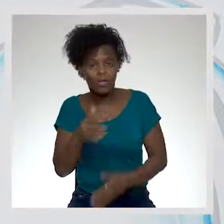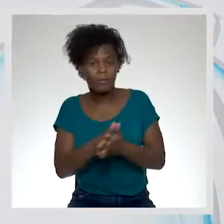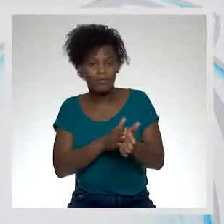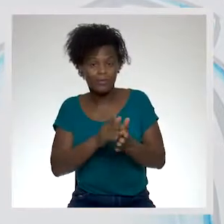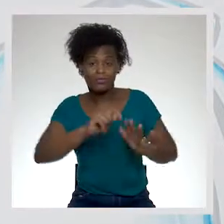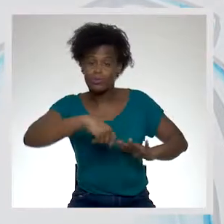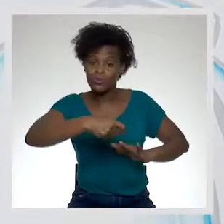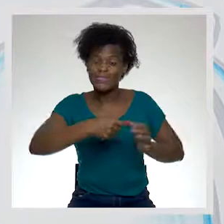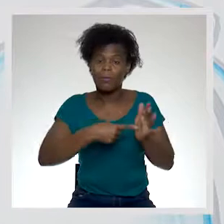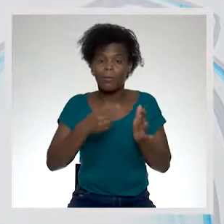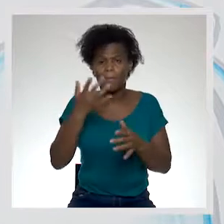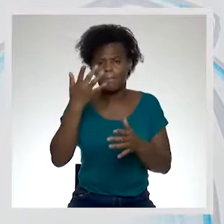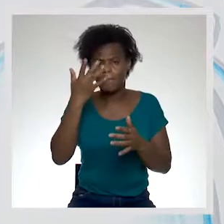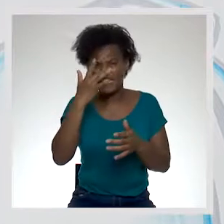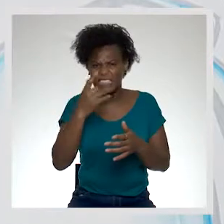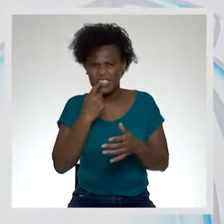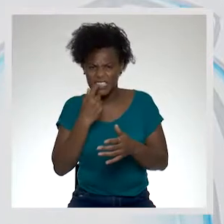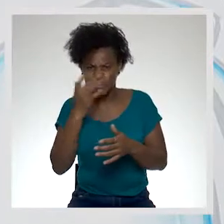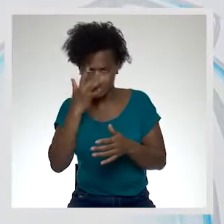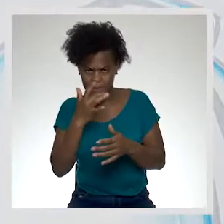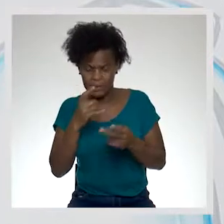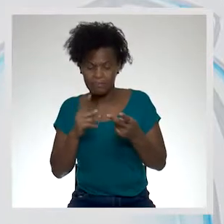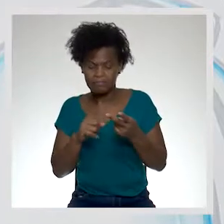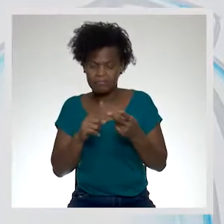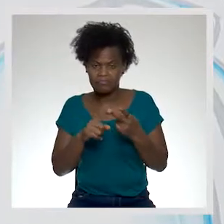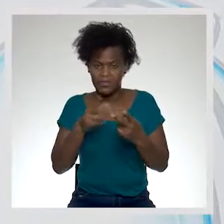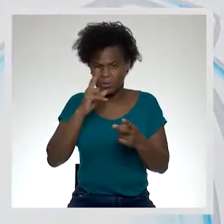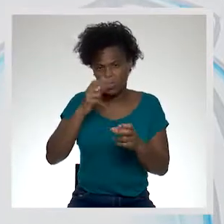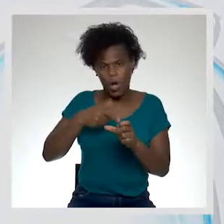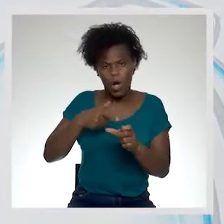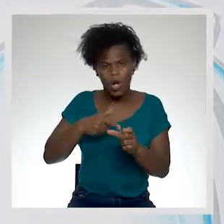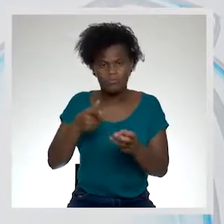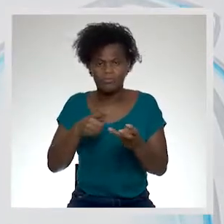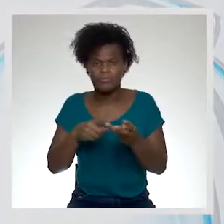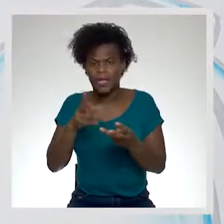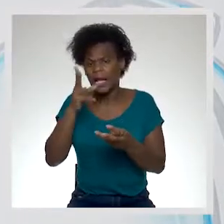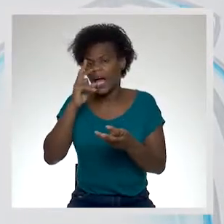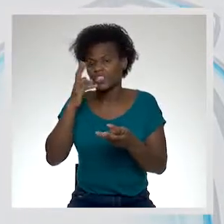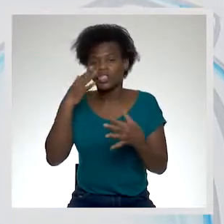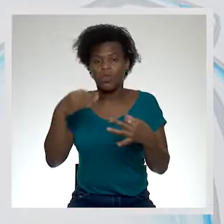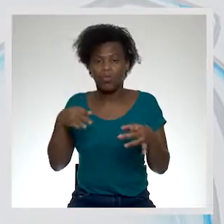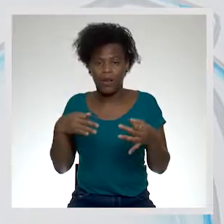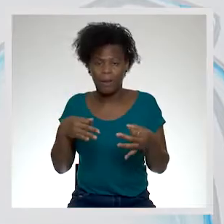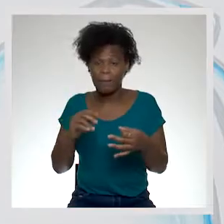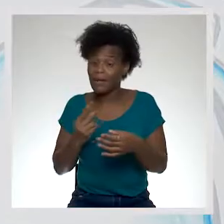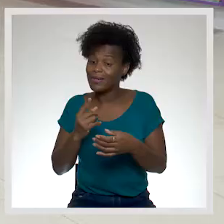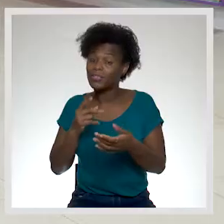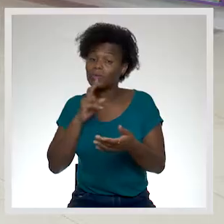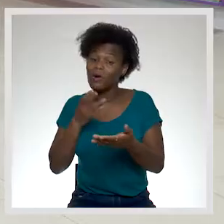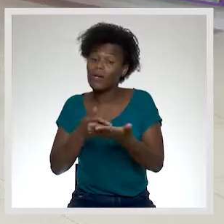recursos, caso do carvão, petróleo, gás natural, no sentido de satisfazer as suas